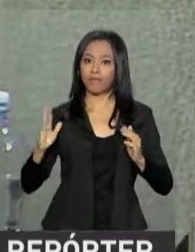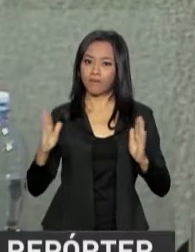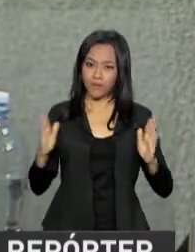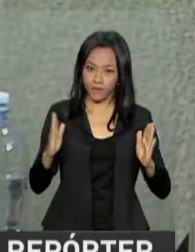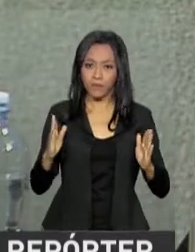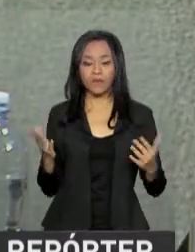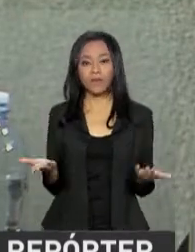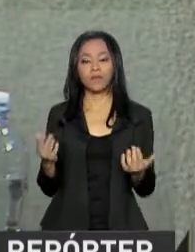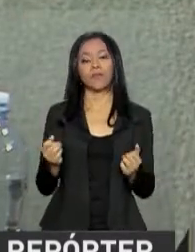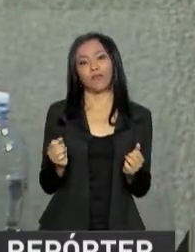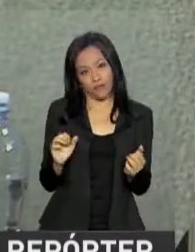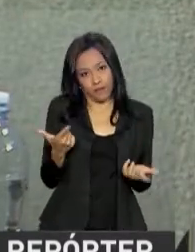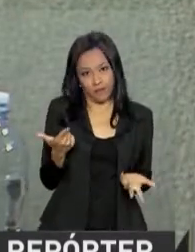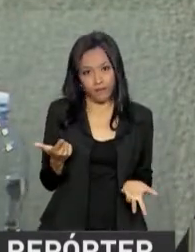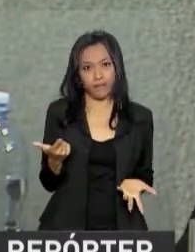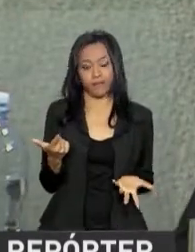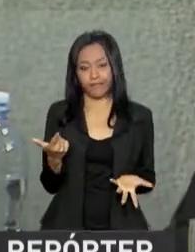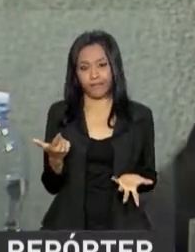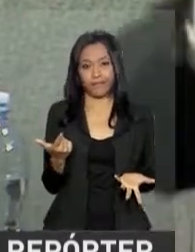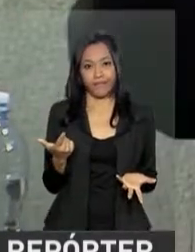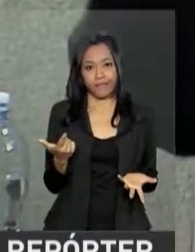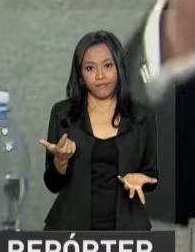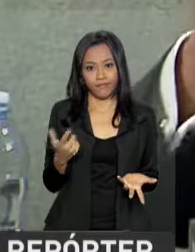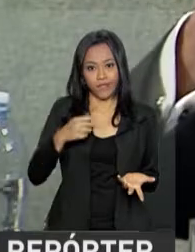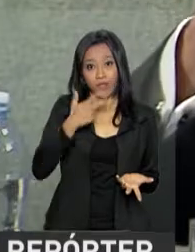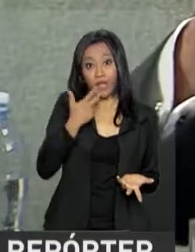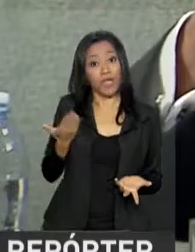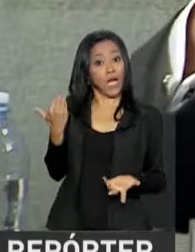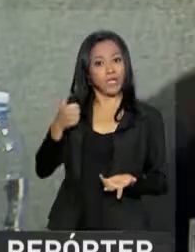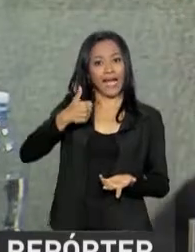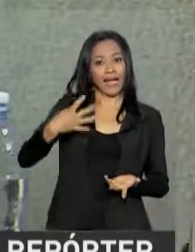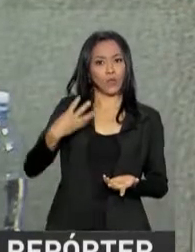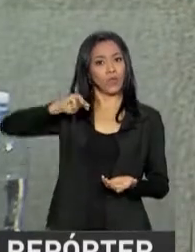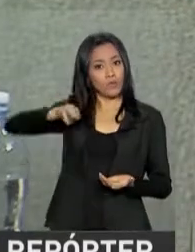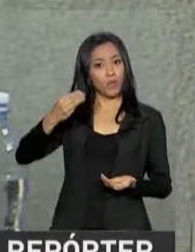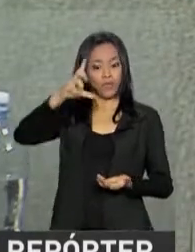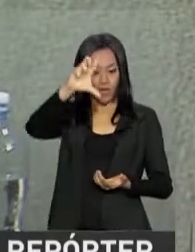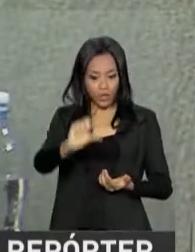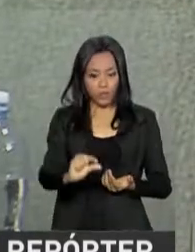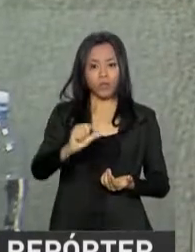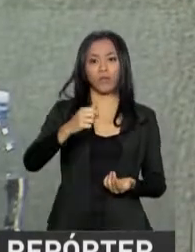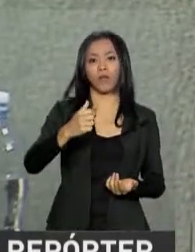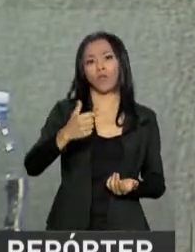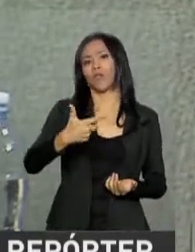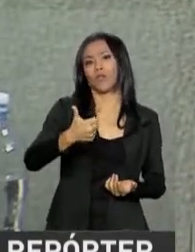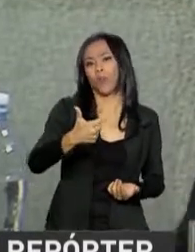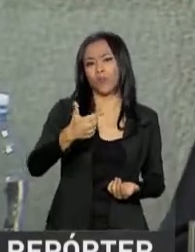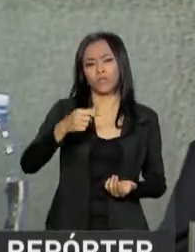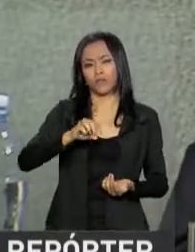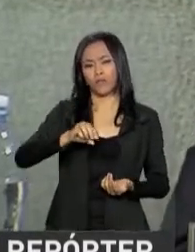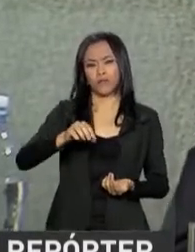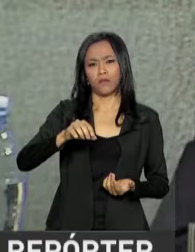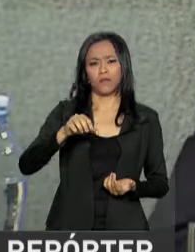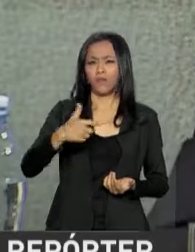E é claro, virou bem. Nós estávamos em 14 milhões, então caiu para 12.200, 12.500,